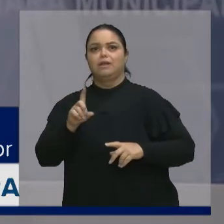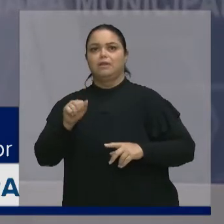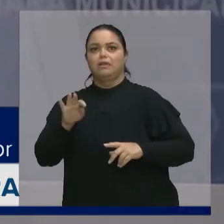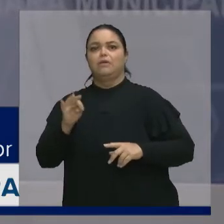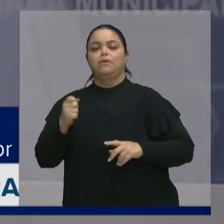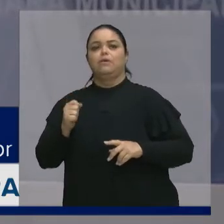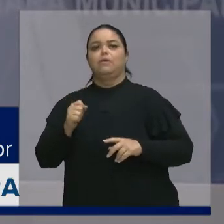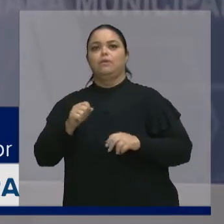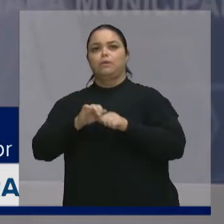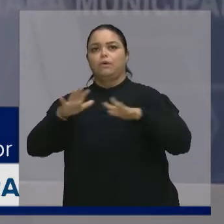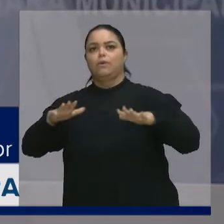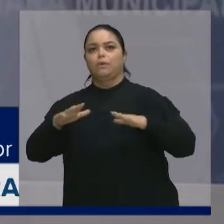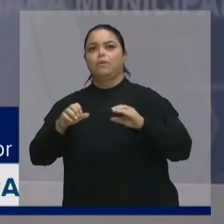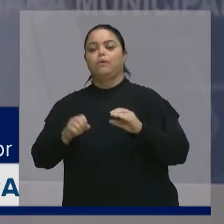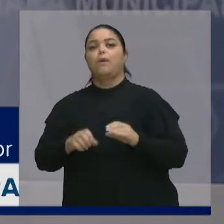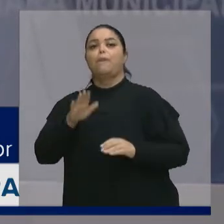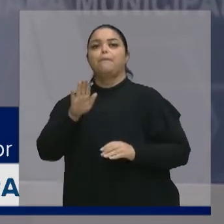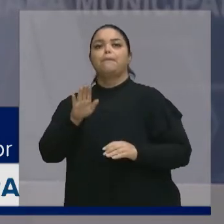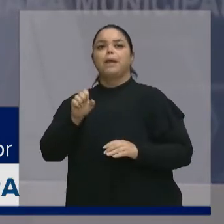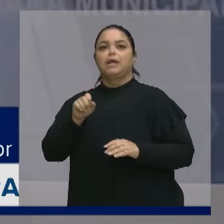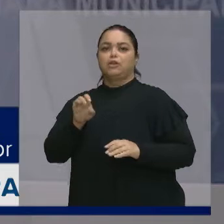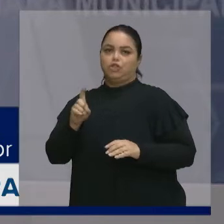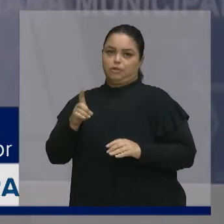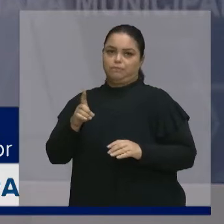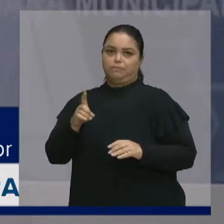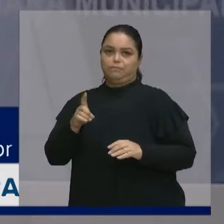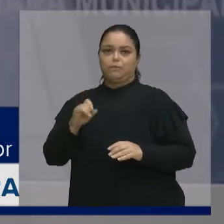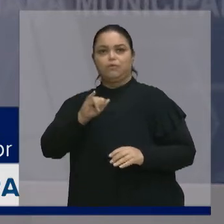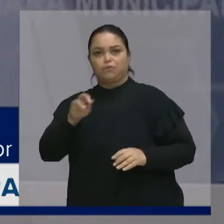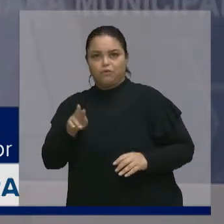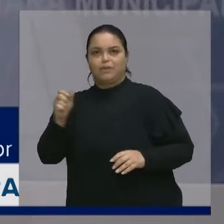retrotransmissora da TV Bandeirantes de Juiz de Fora.